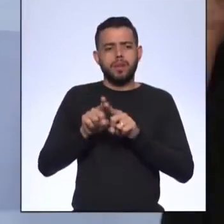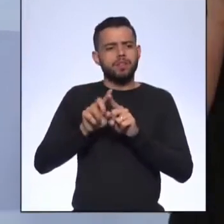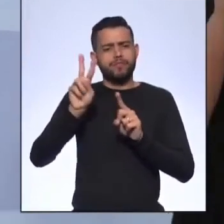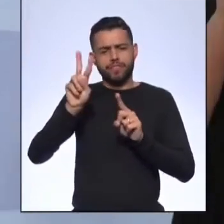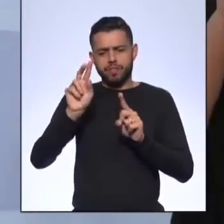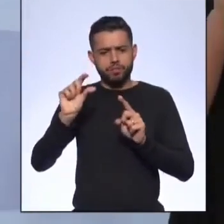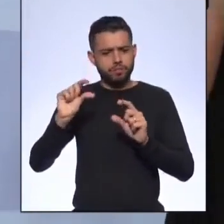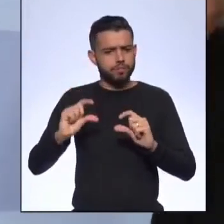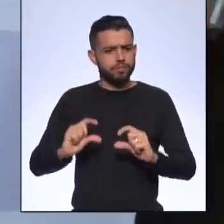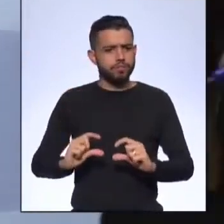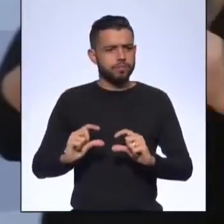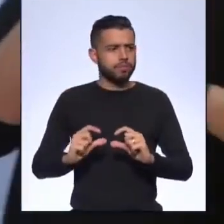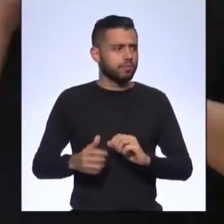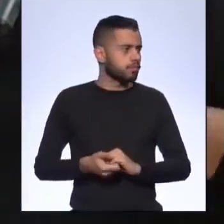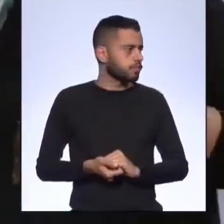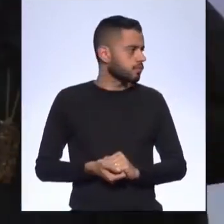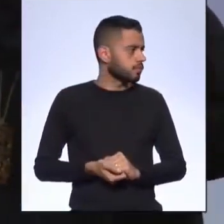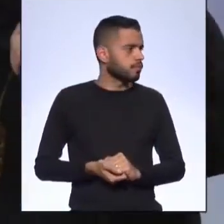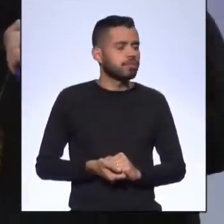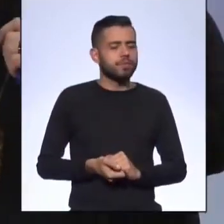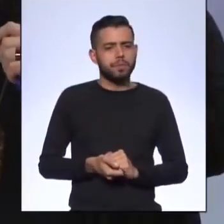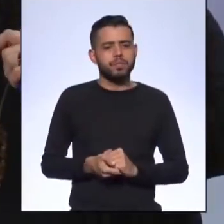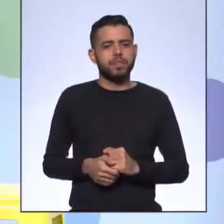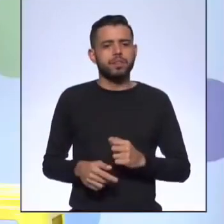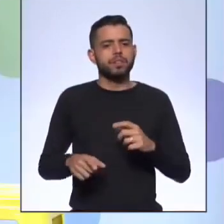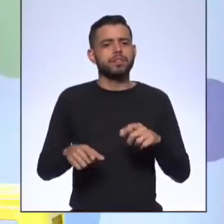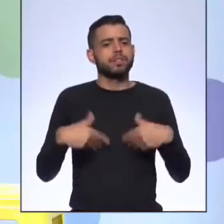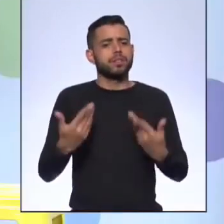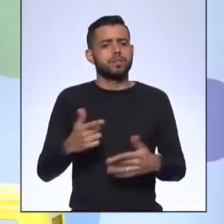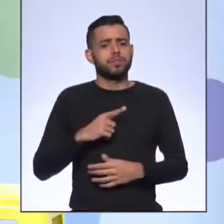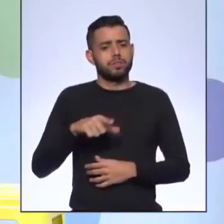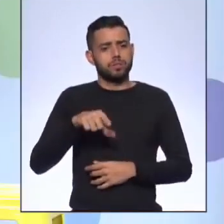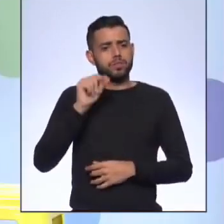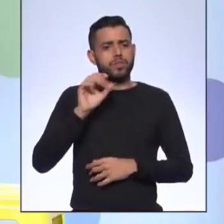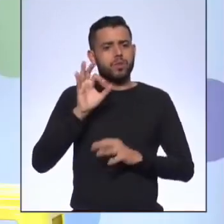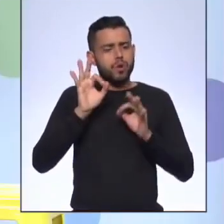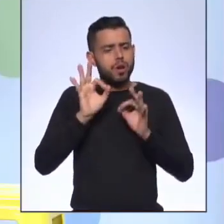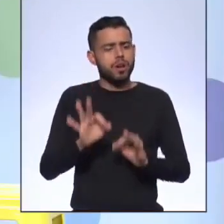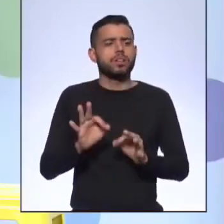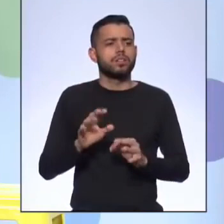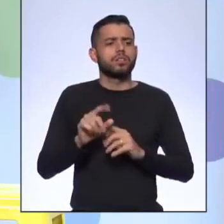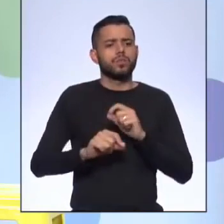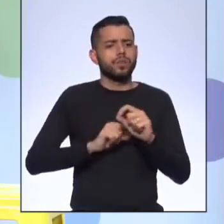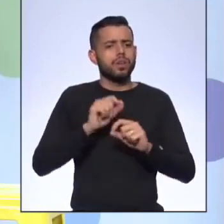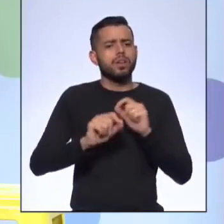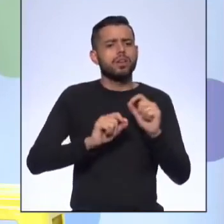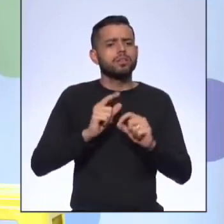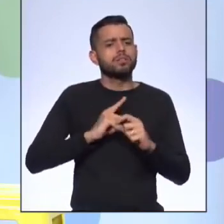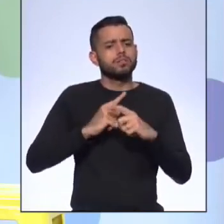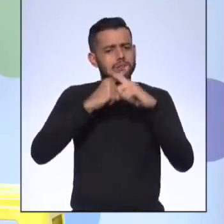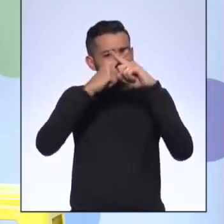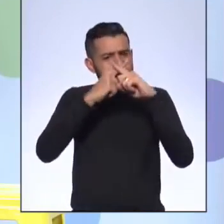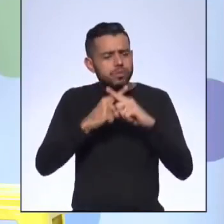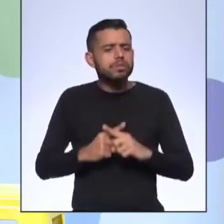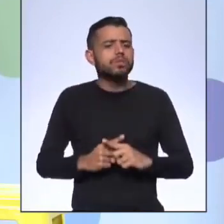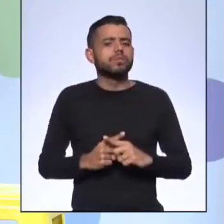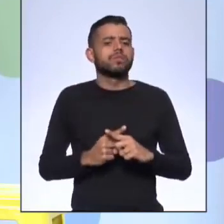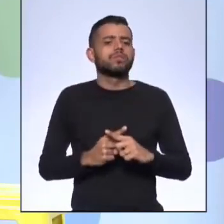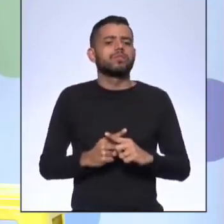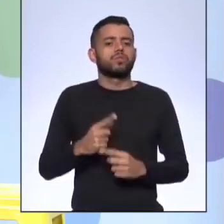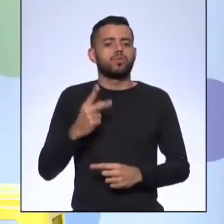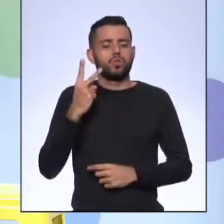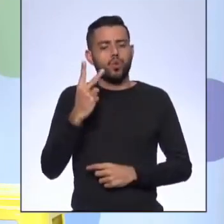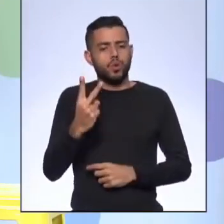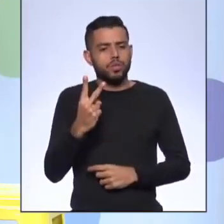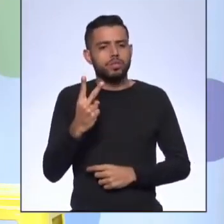Então, a gente vai ter. Então, aí a gente tem a alternativa correta. Aqui diz que nos cruzamentos aí, 2